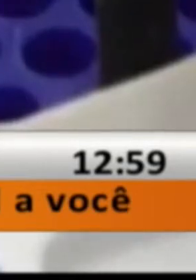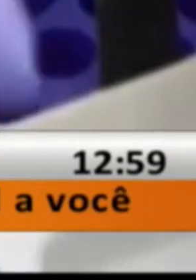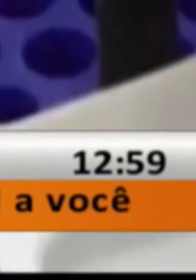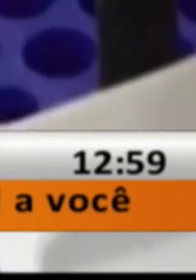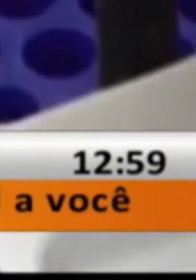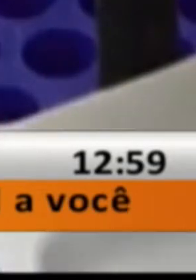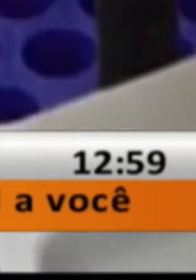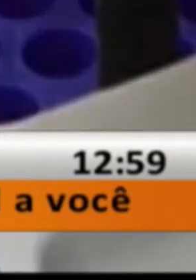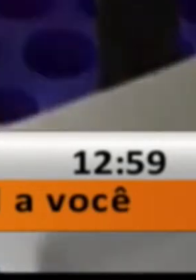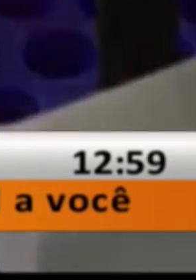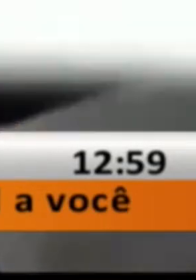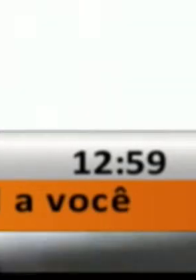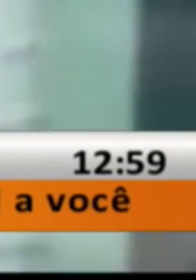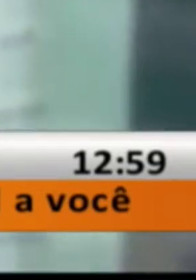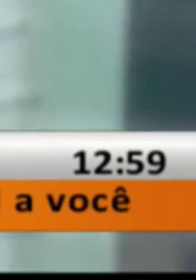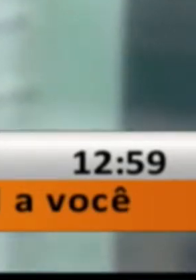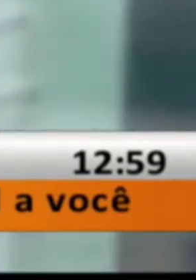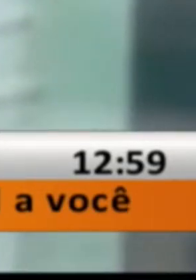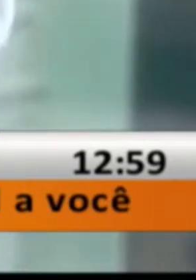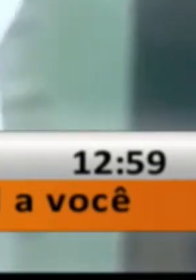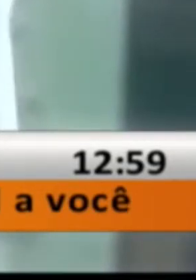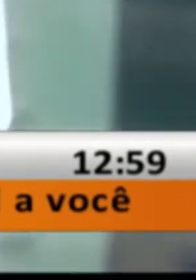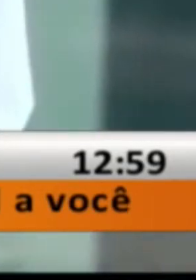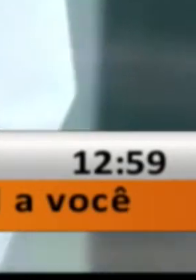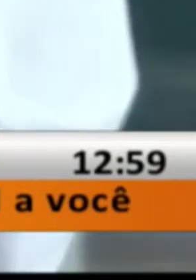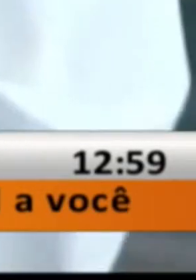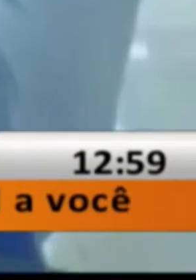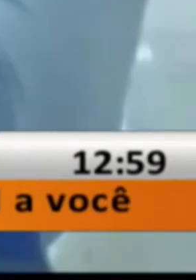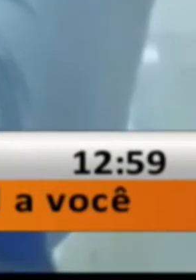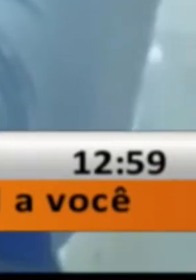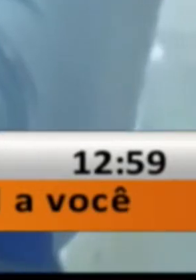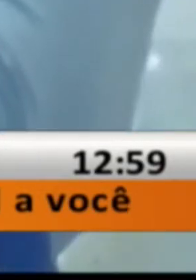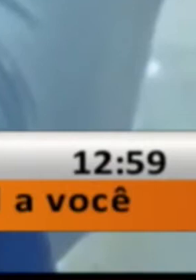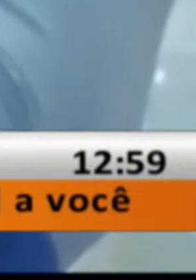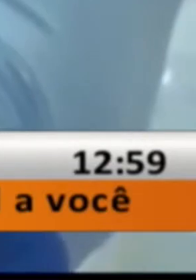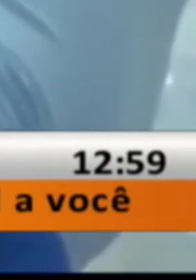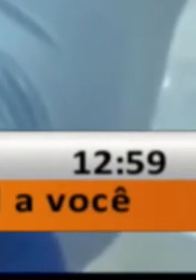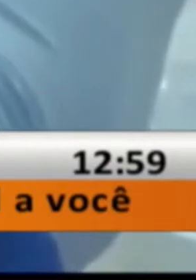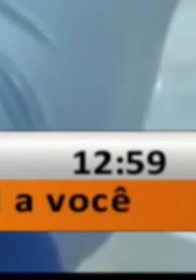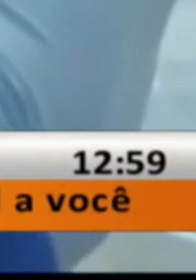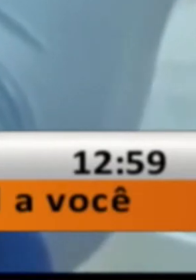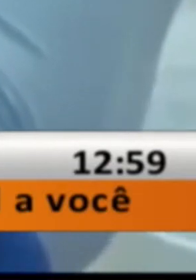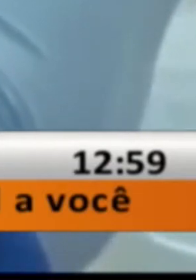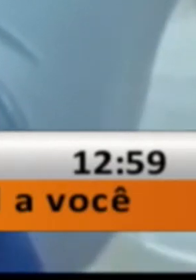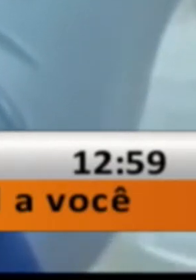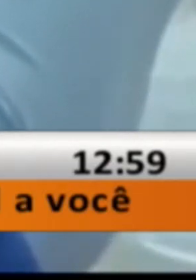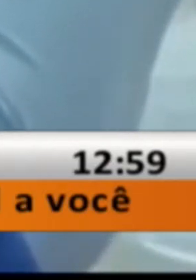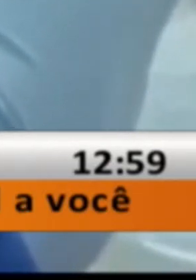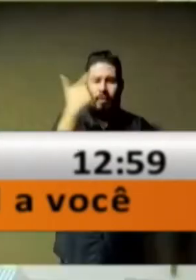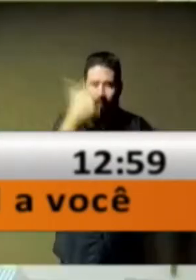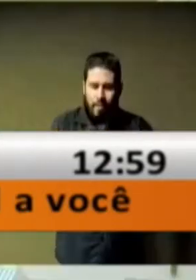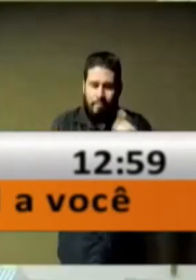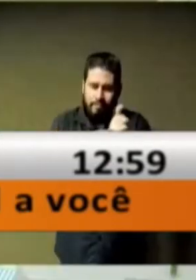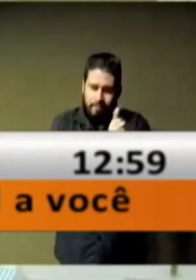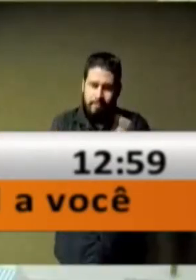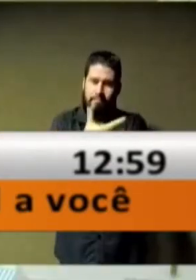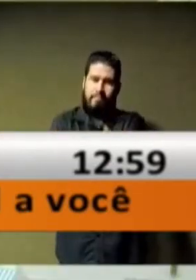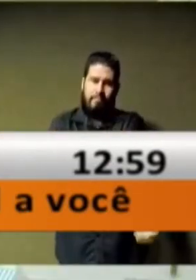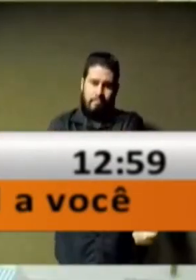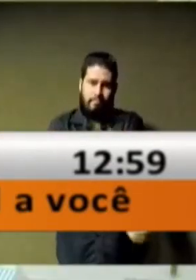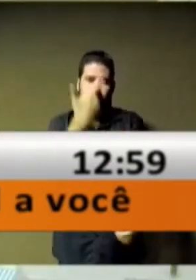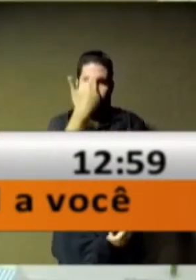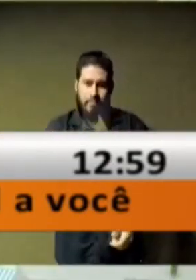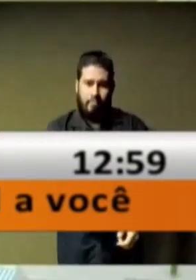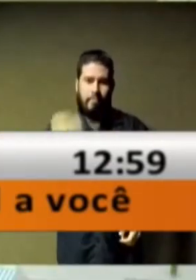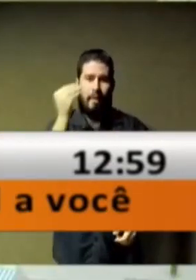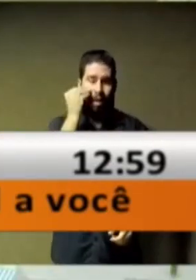estavam assintomáticos. Segundo, né, a nossa orientação, a gente realizou uma nova coleta depois. Nessa